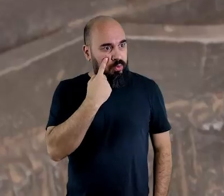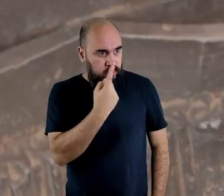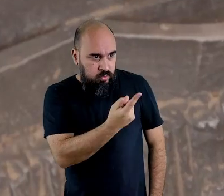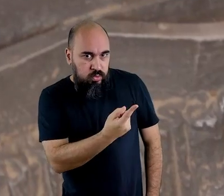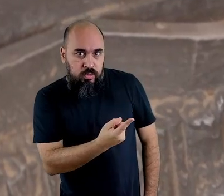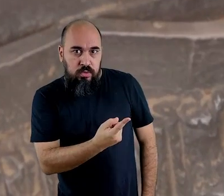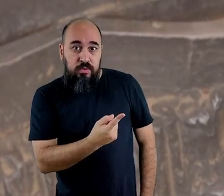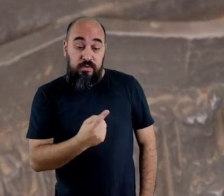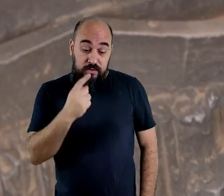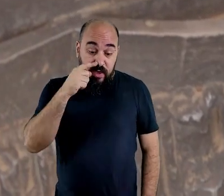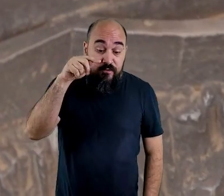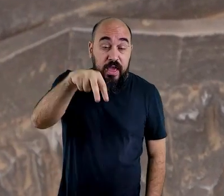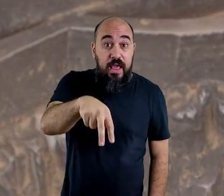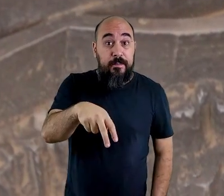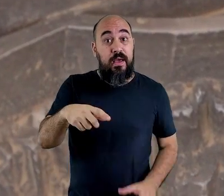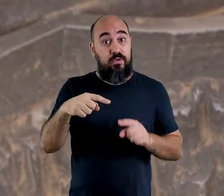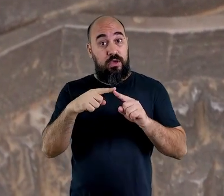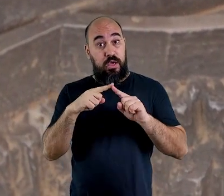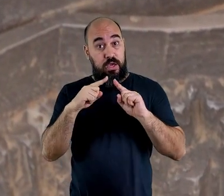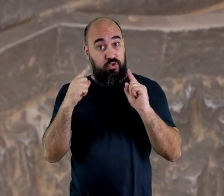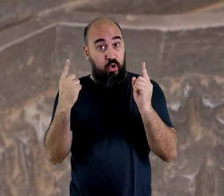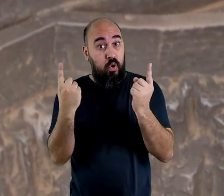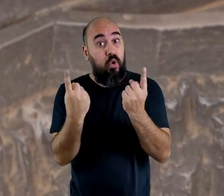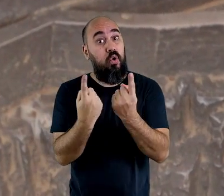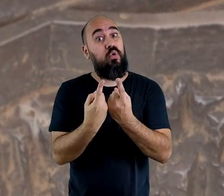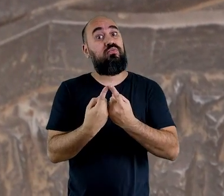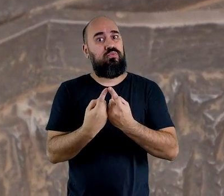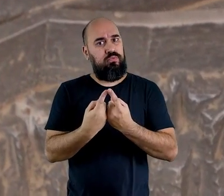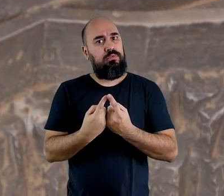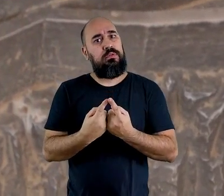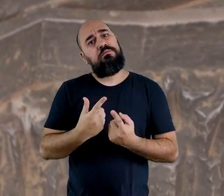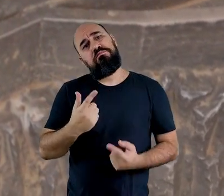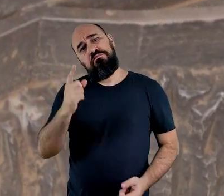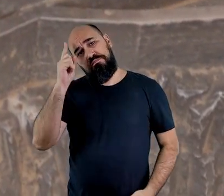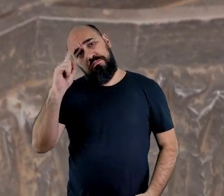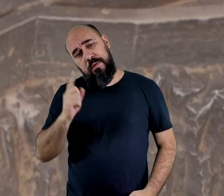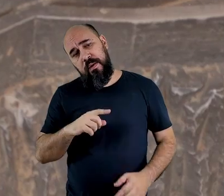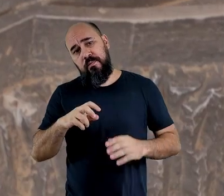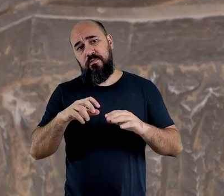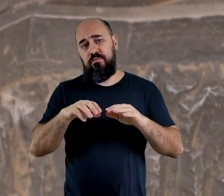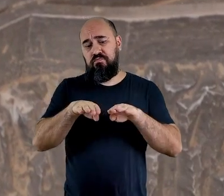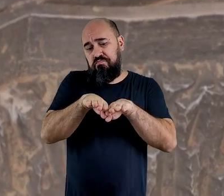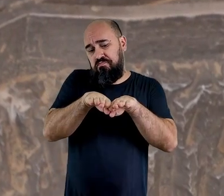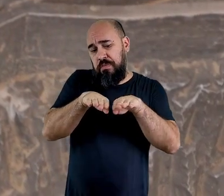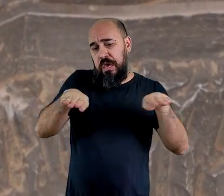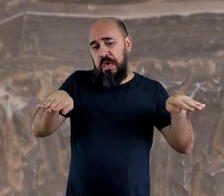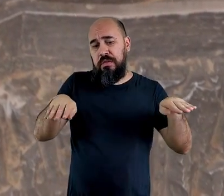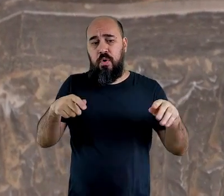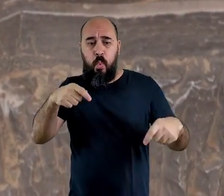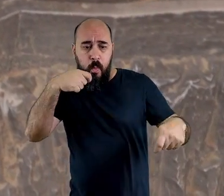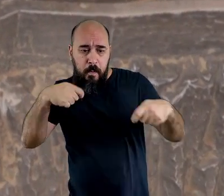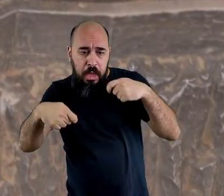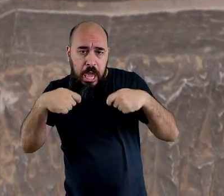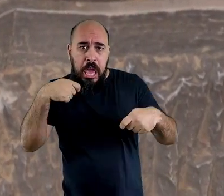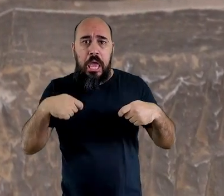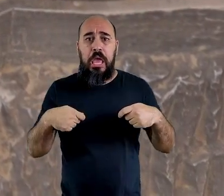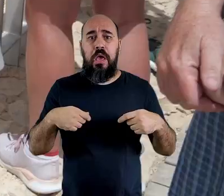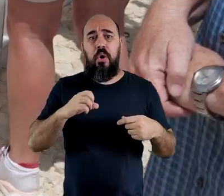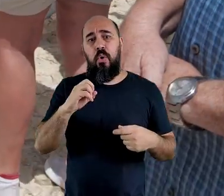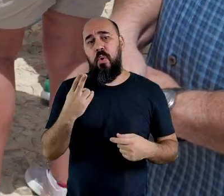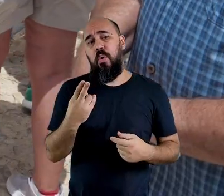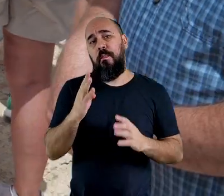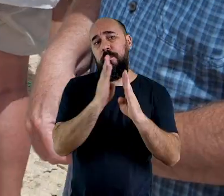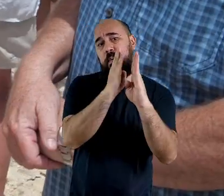do edifício arredondado que vimos. Talvez uma sala de jantar, talvez uma biblioteca, quem sabe? Mas